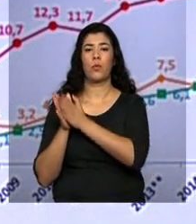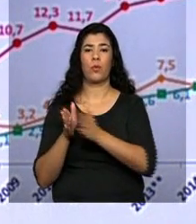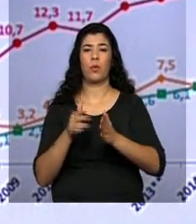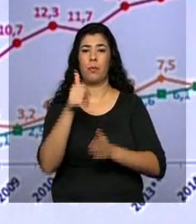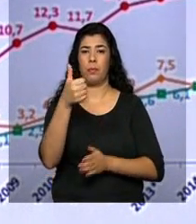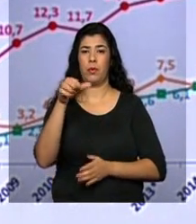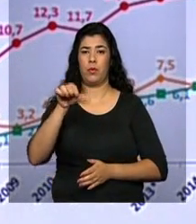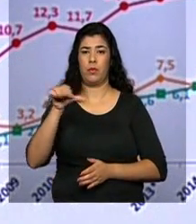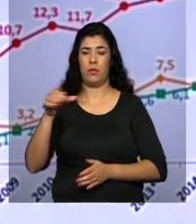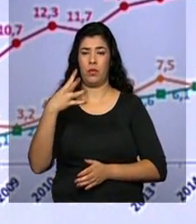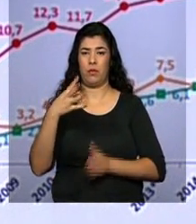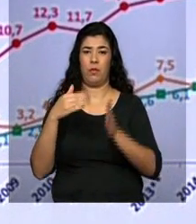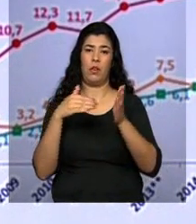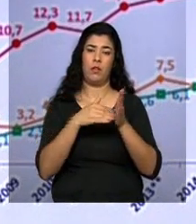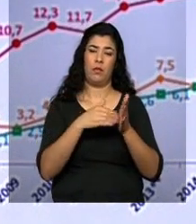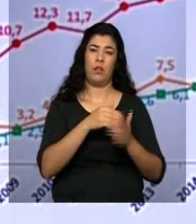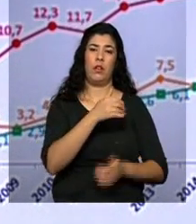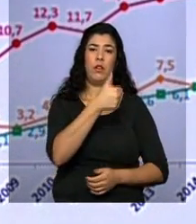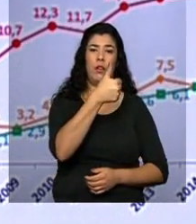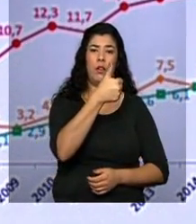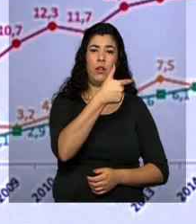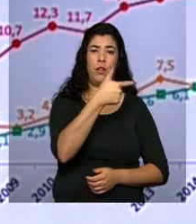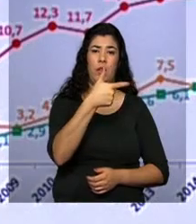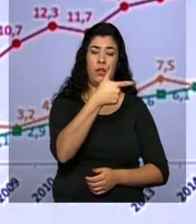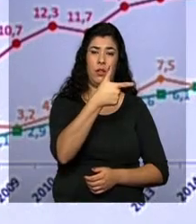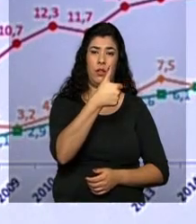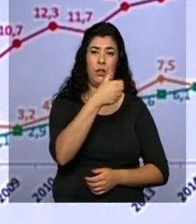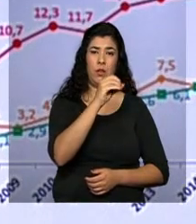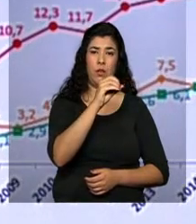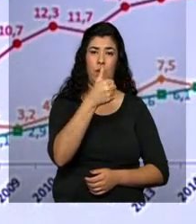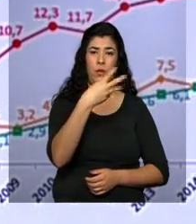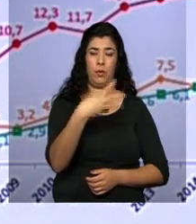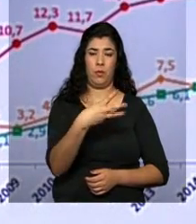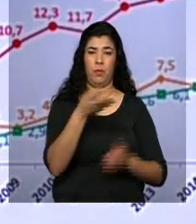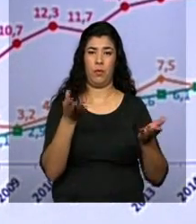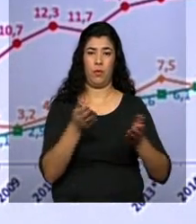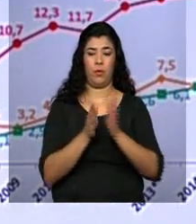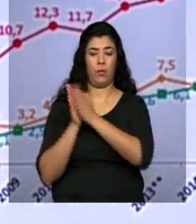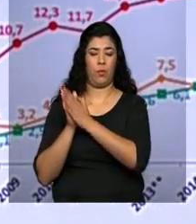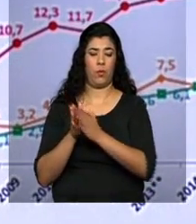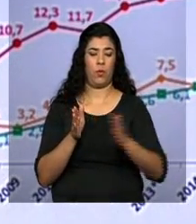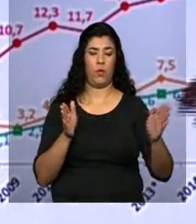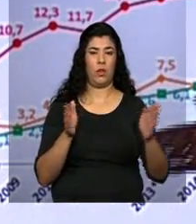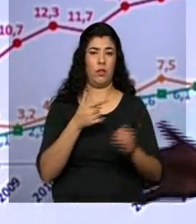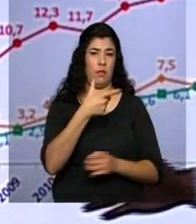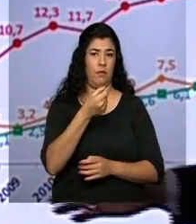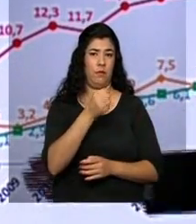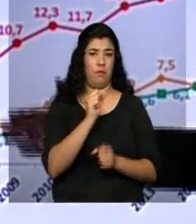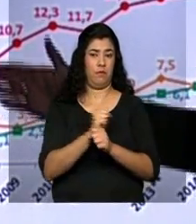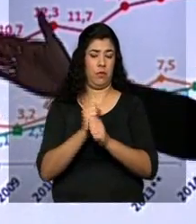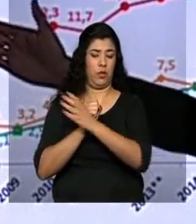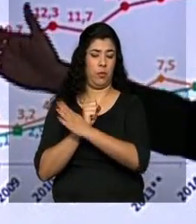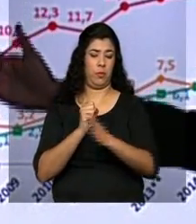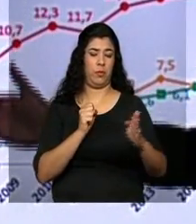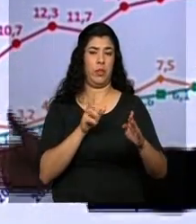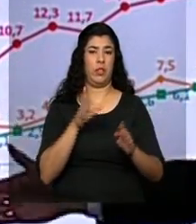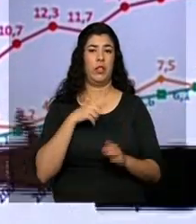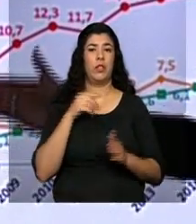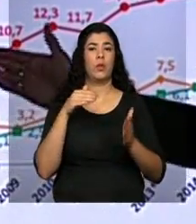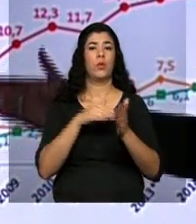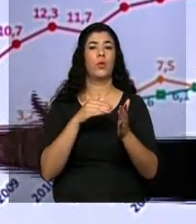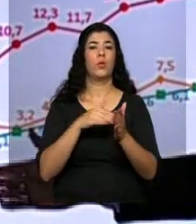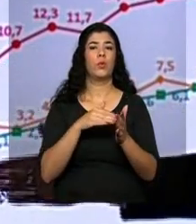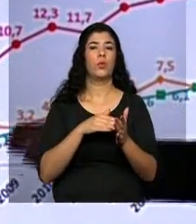94 até 2014 mas o que nós chamamos atenção é que nos últimos 8 anos a partir de